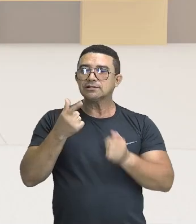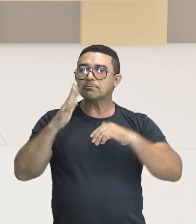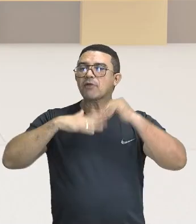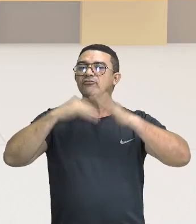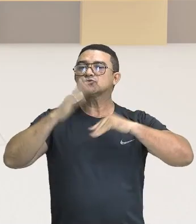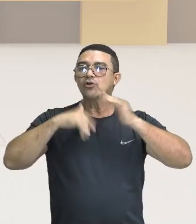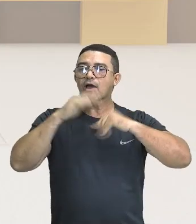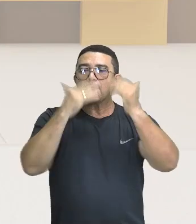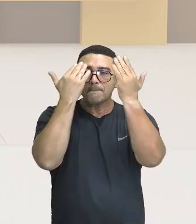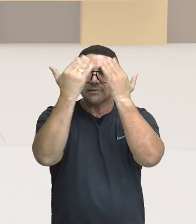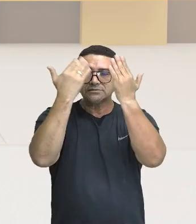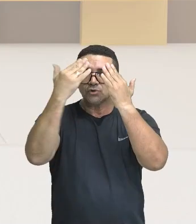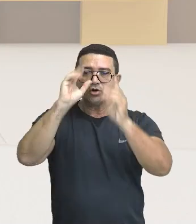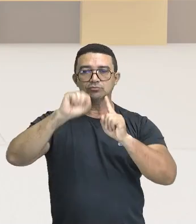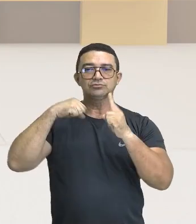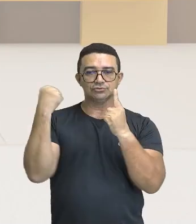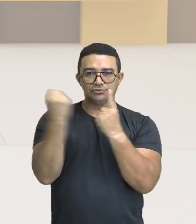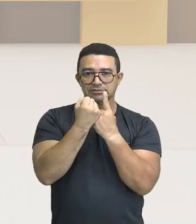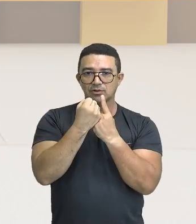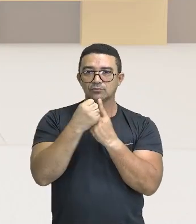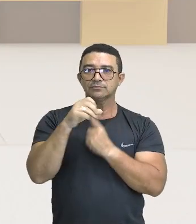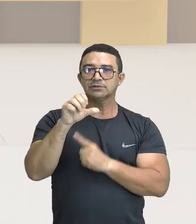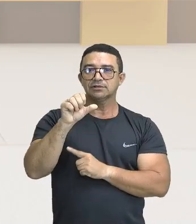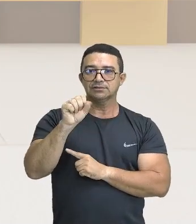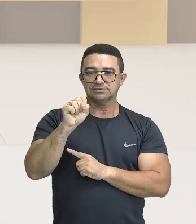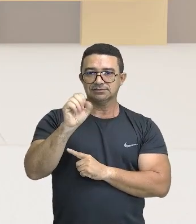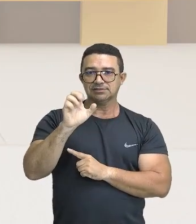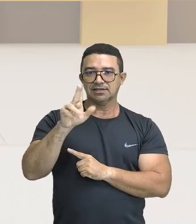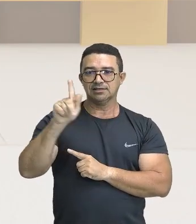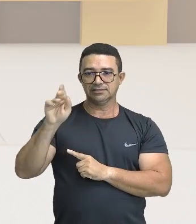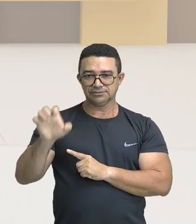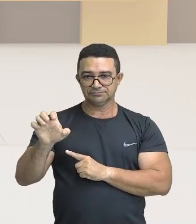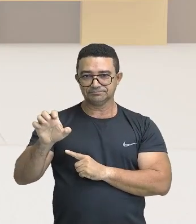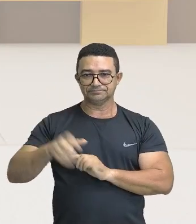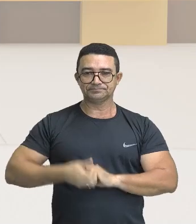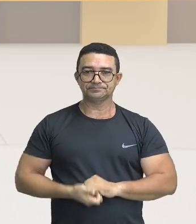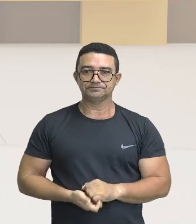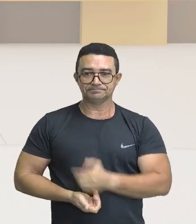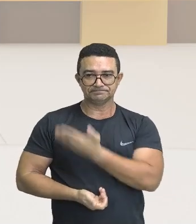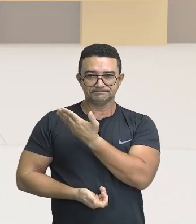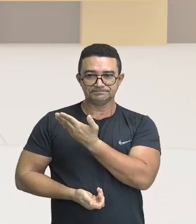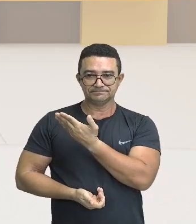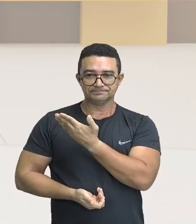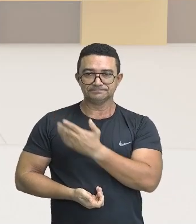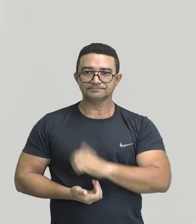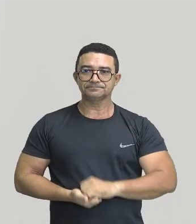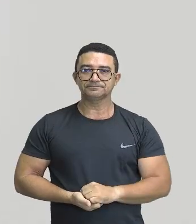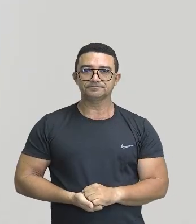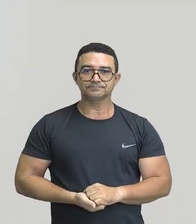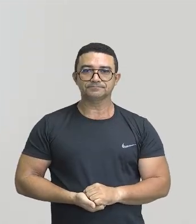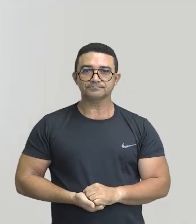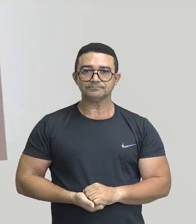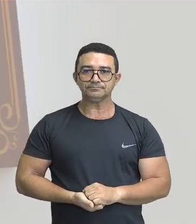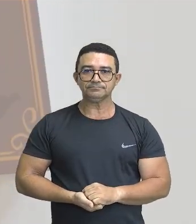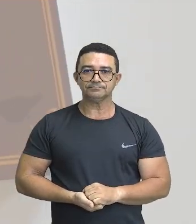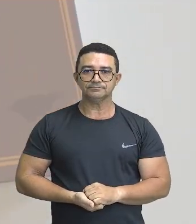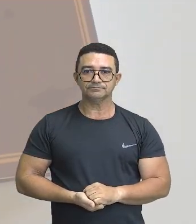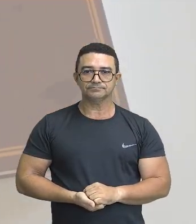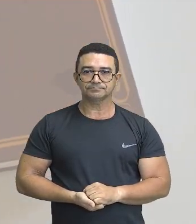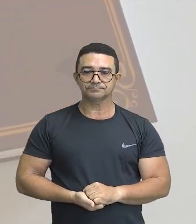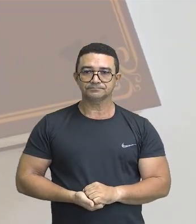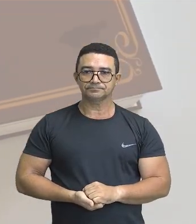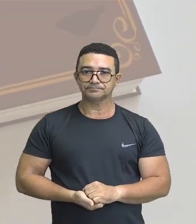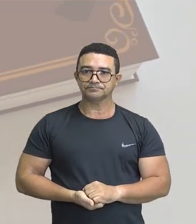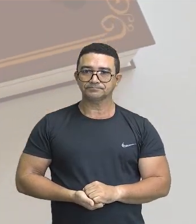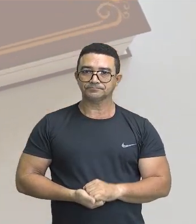psicólogo social, né? O Serge Moscovici. Vamos lá. Vamos conhecer a gente. Serge